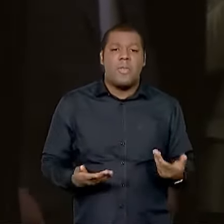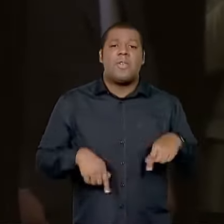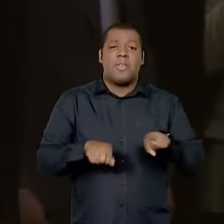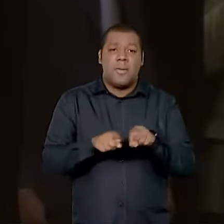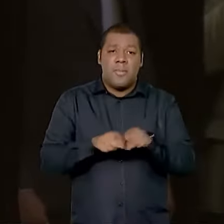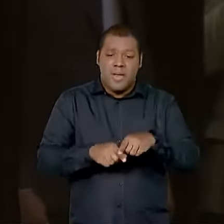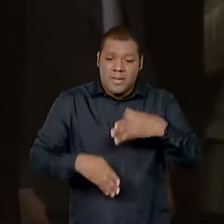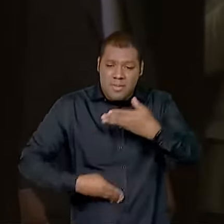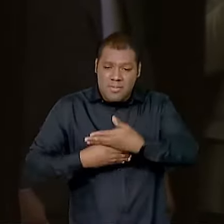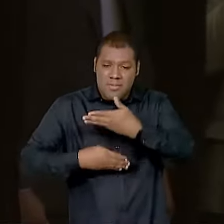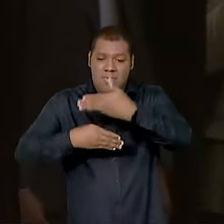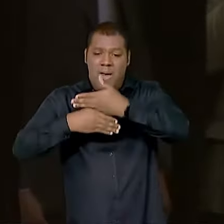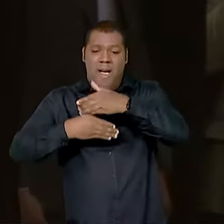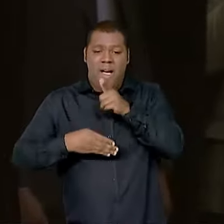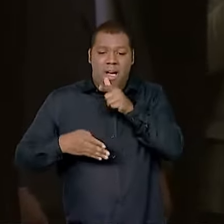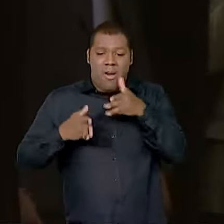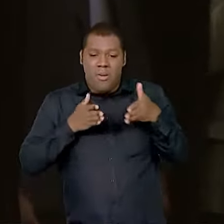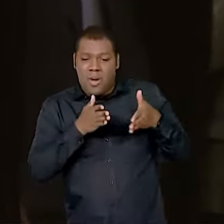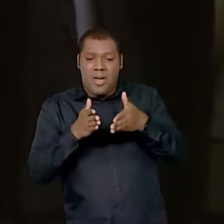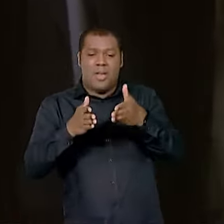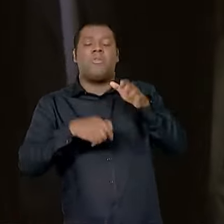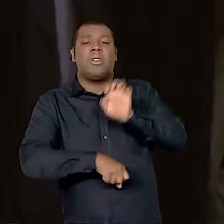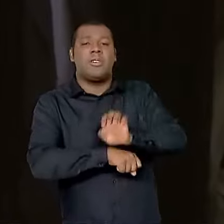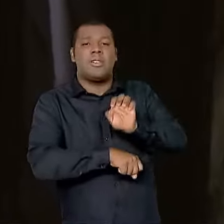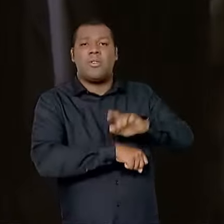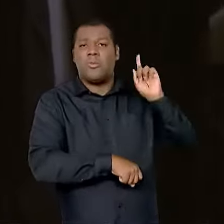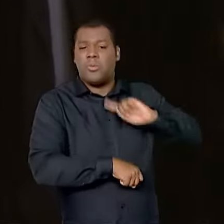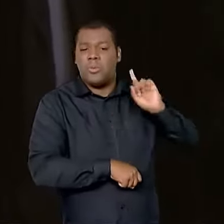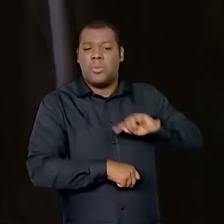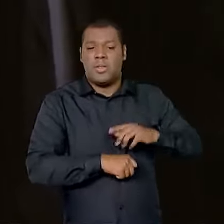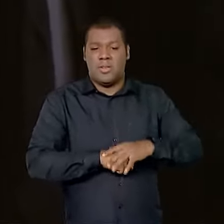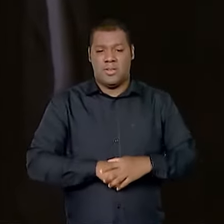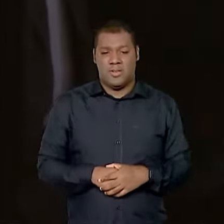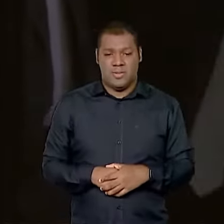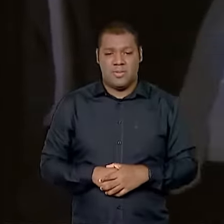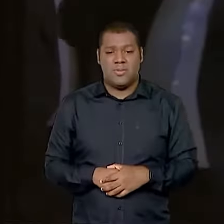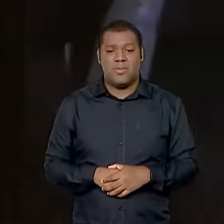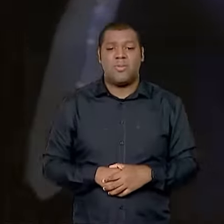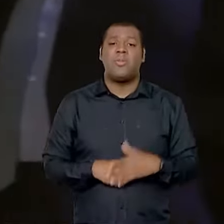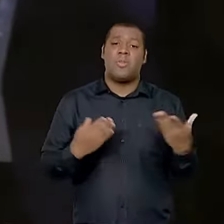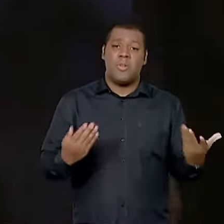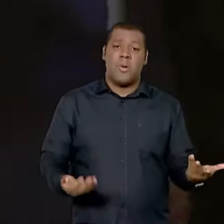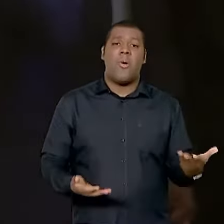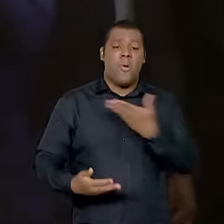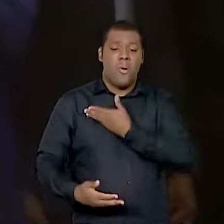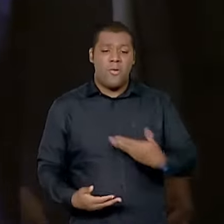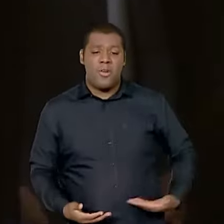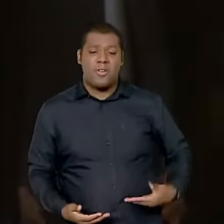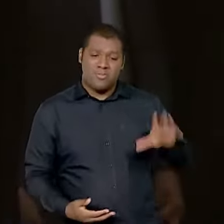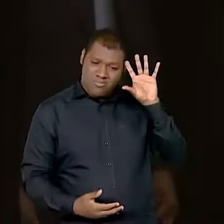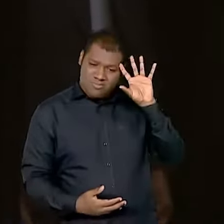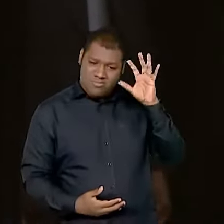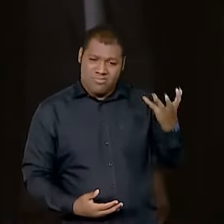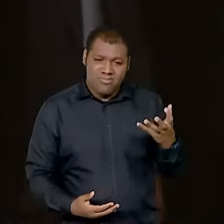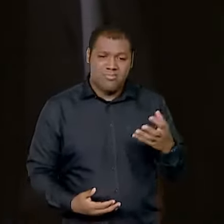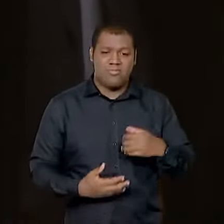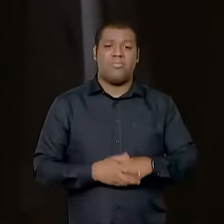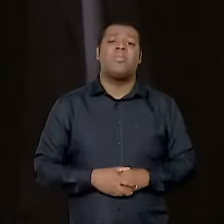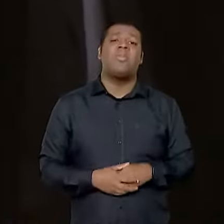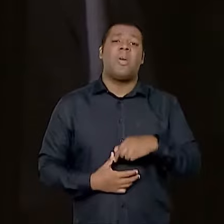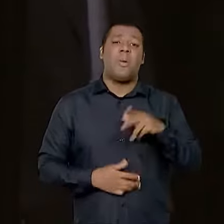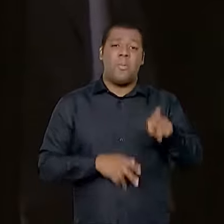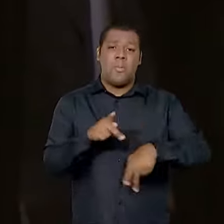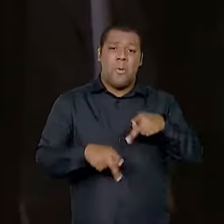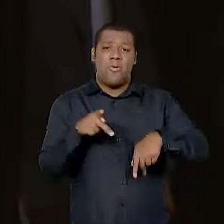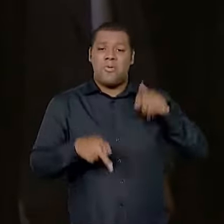barragens hídricas no Norte de Minas, um empenho muito especial do governo em relação a isso, que é uma solução desejada e aguardada por muito tempo,